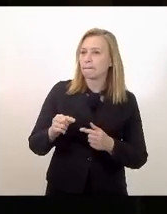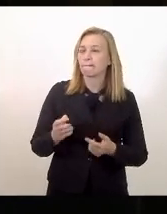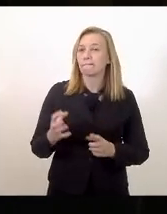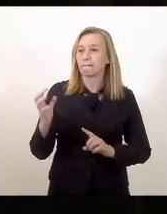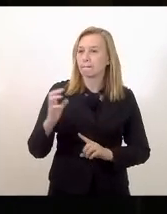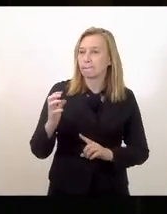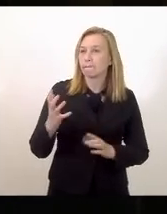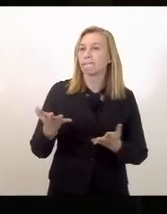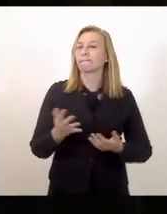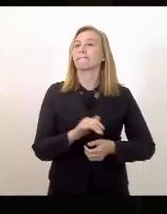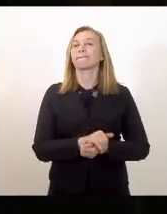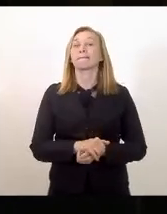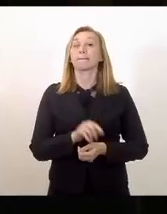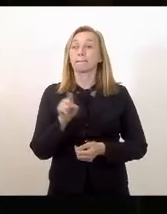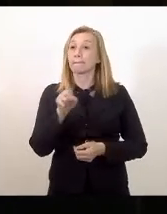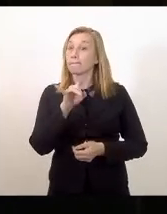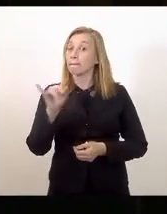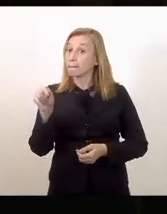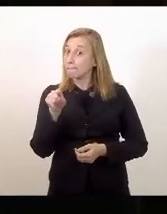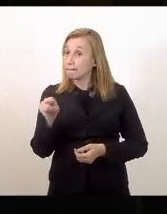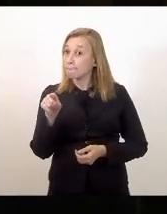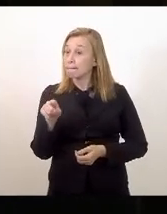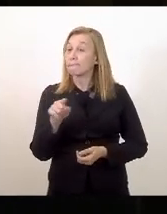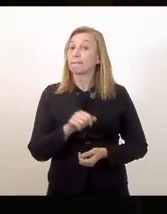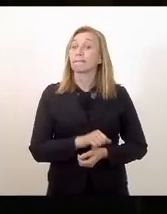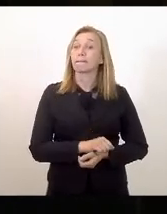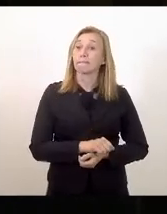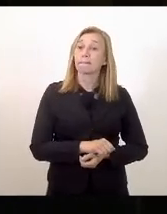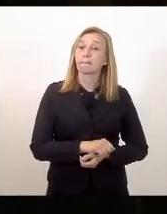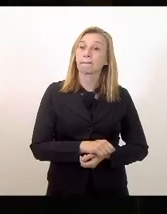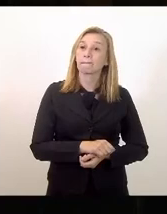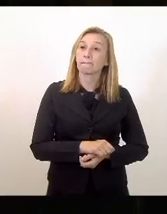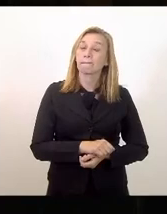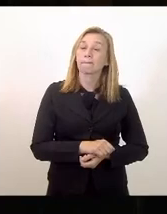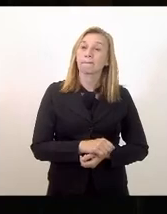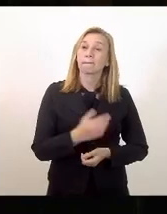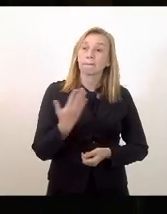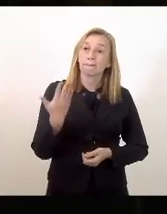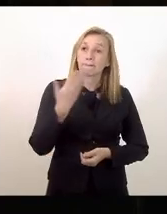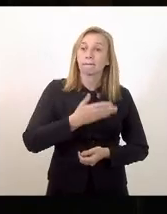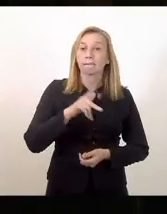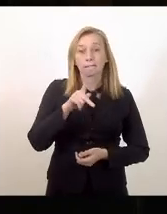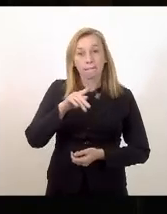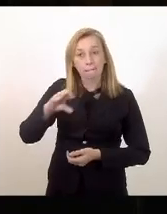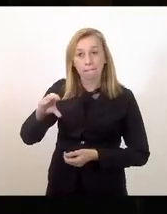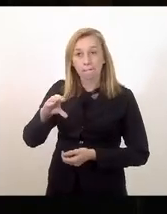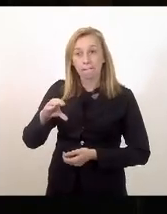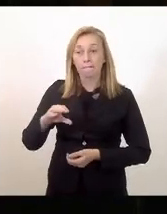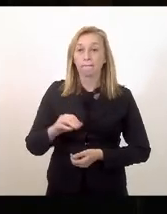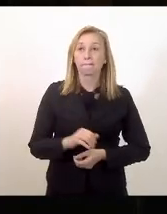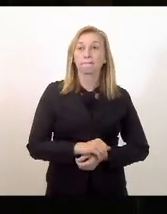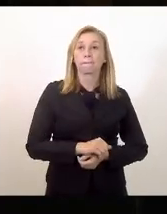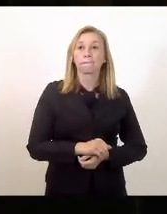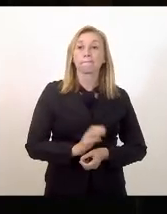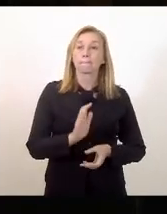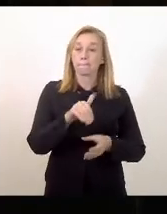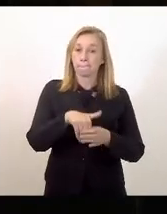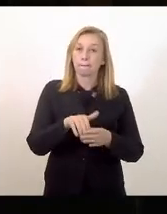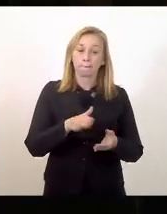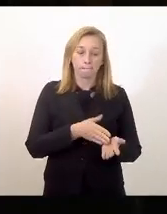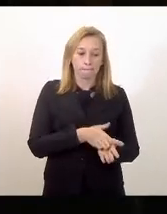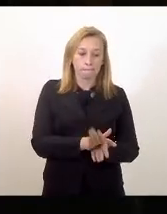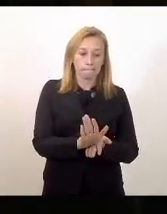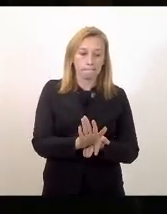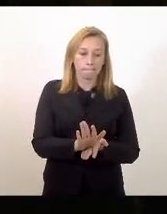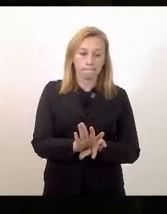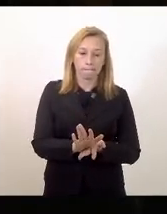intimidação, afinal de contas, naquele dia seria colocado à prova a PEC aí que traria o voto impresso